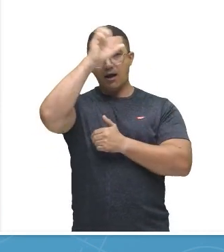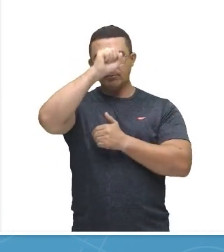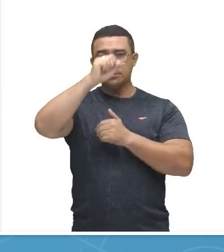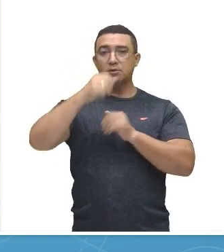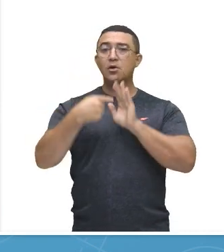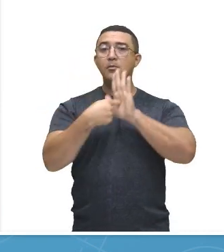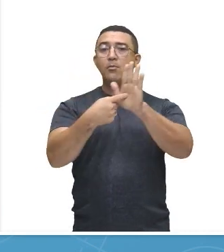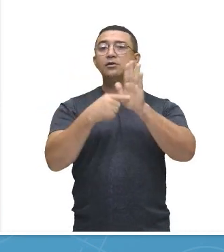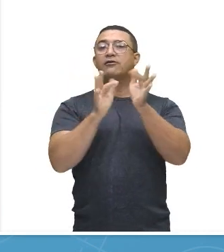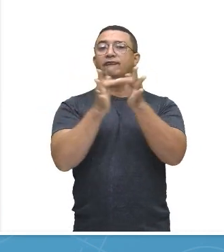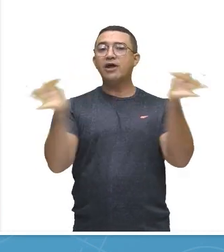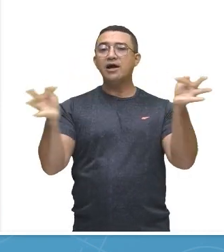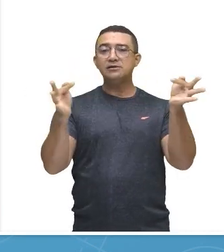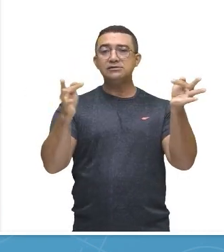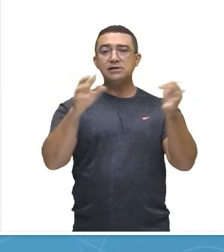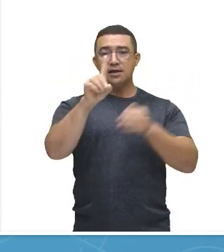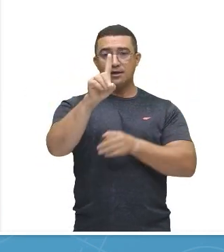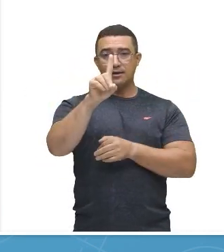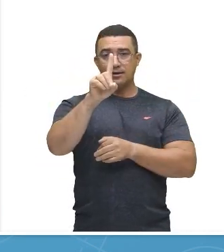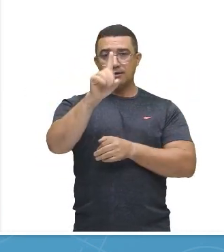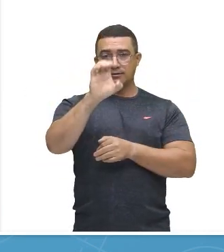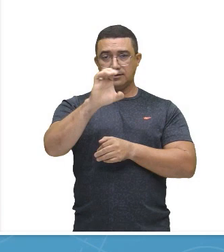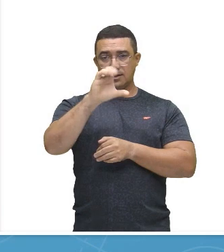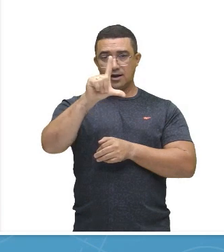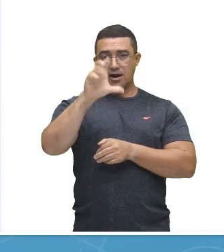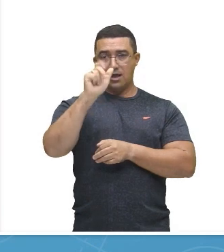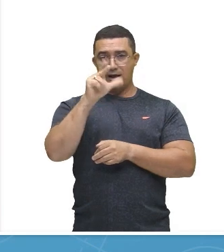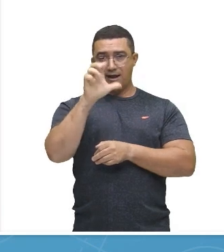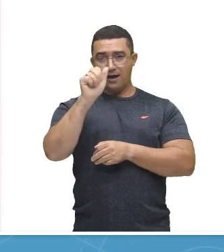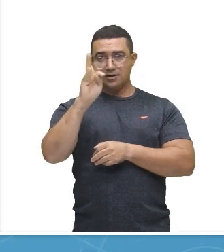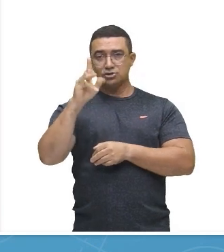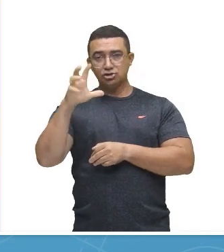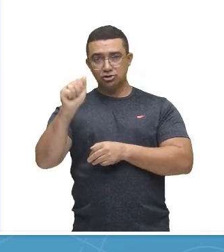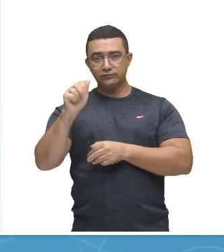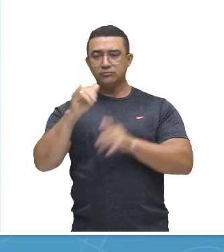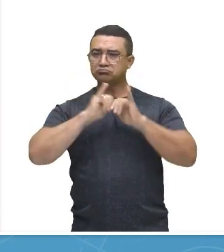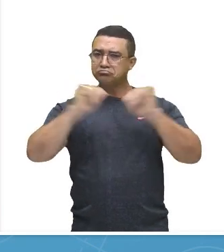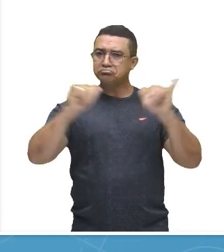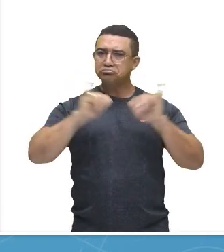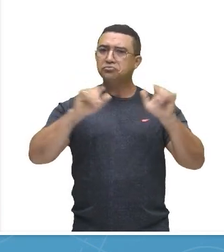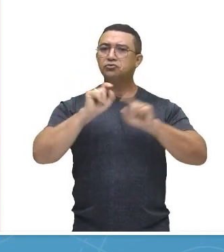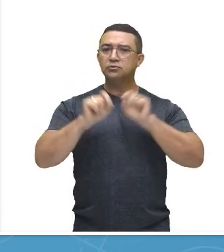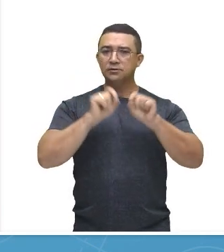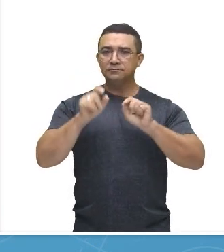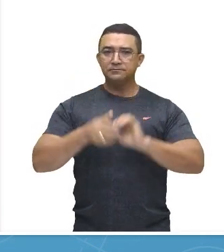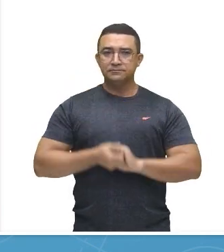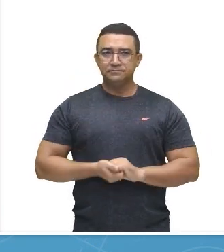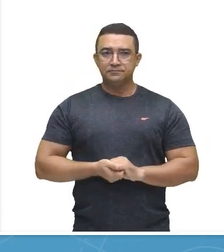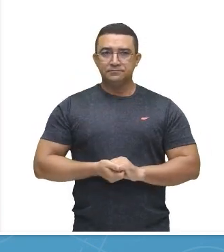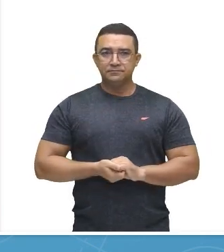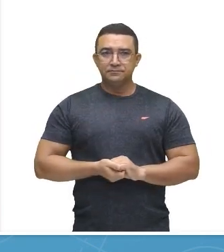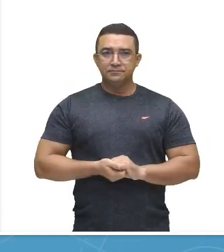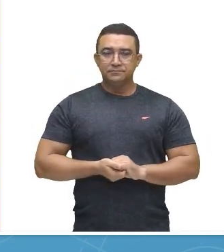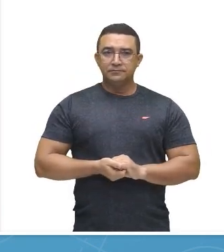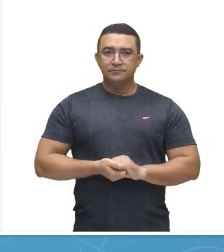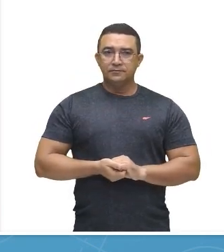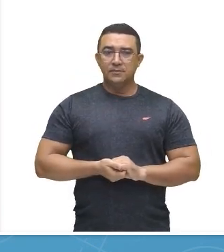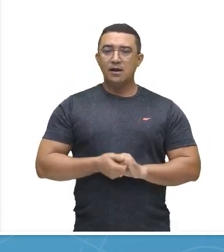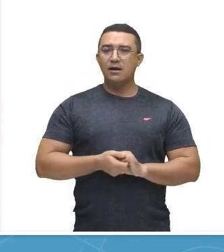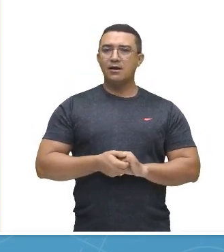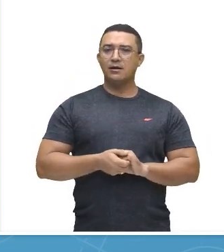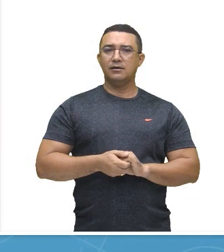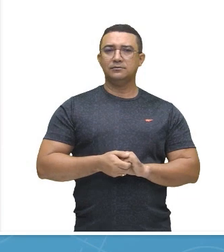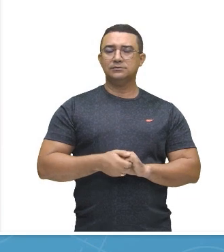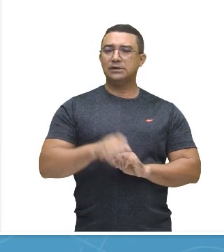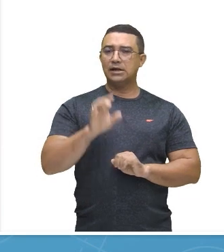declarativa. Quando eu pensar declarativa, eu vou pensar em quê, meus amados? Uma declaração, É isso? Declaração. Agora, cada letra tem